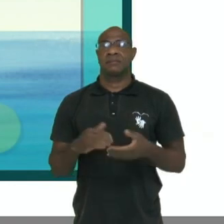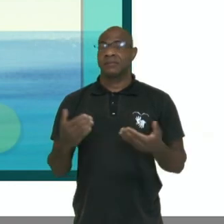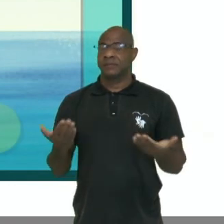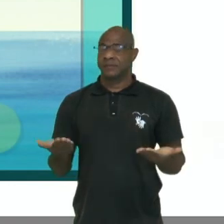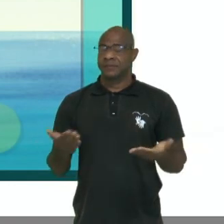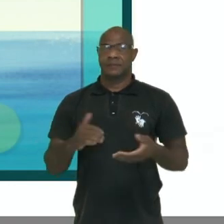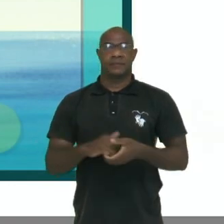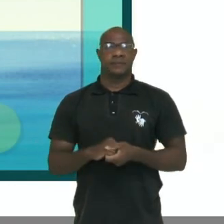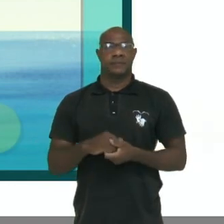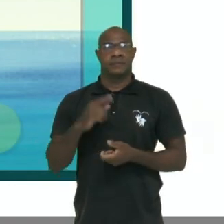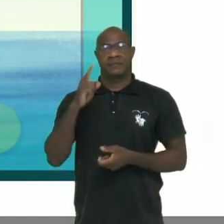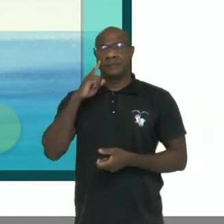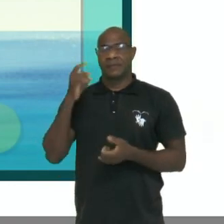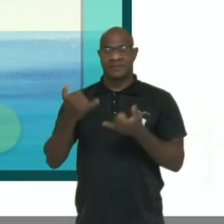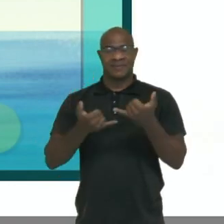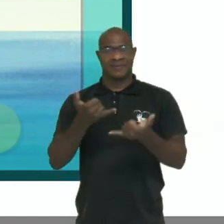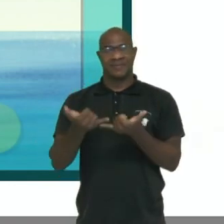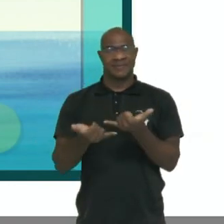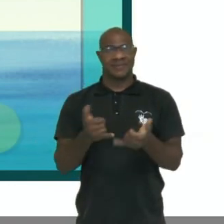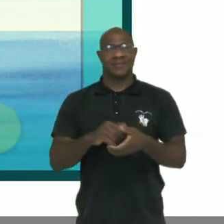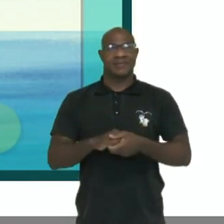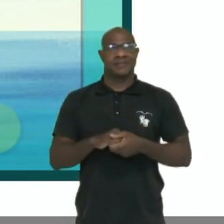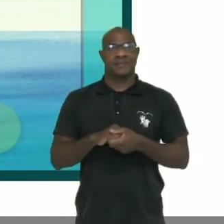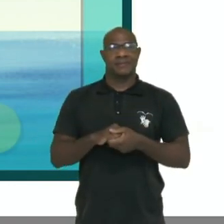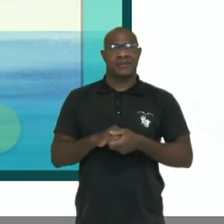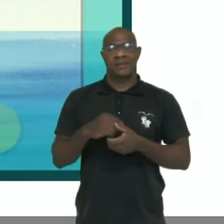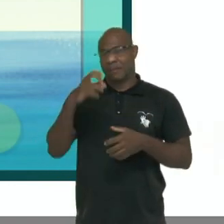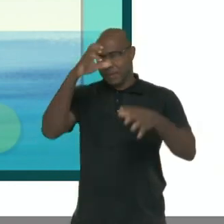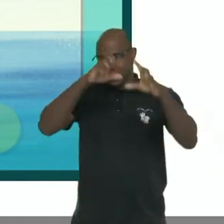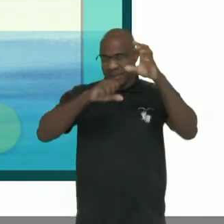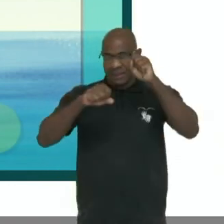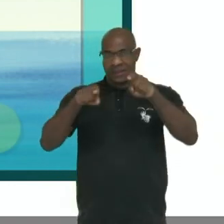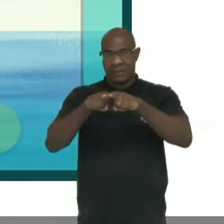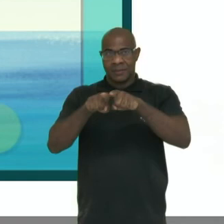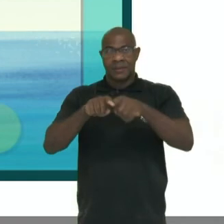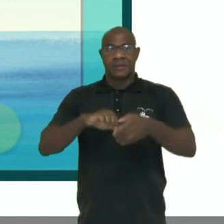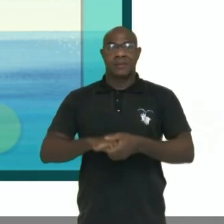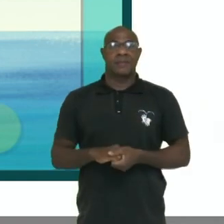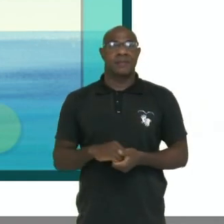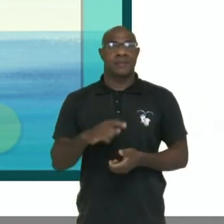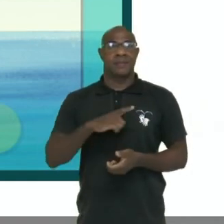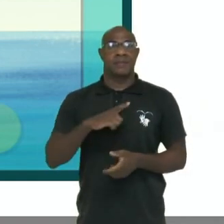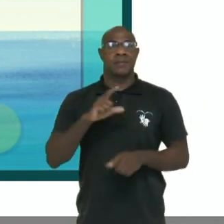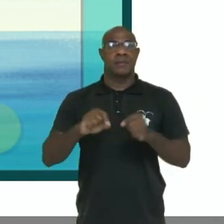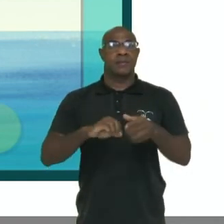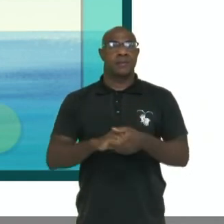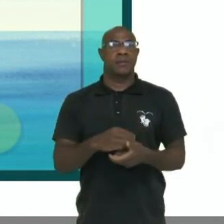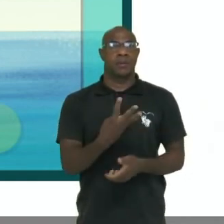aqui tem mais um joguinho do Matific para a gente explorar um pouquinho. Olha só. Então, a gente tem aqui, ó,